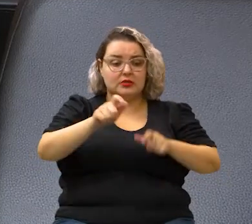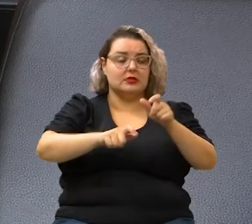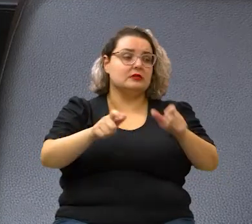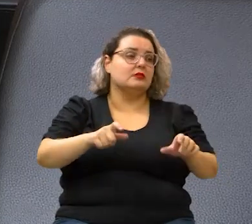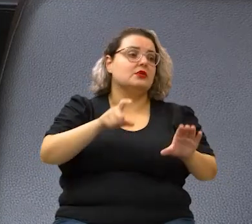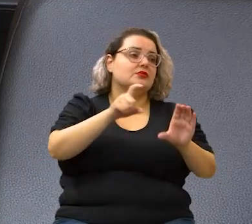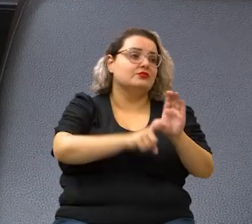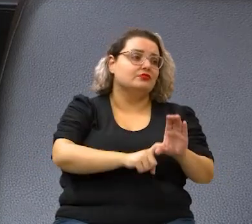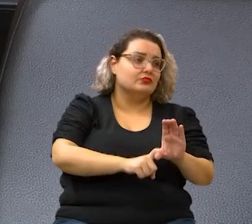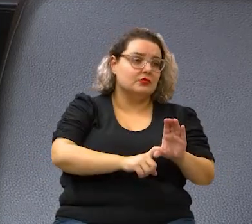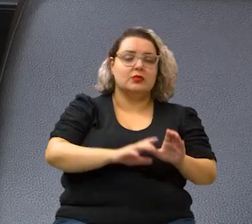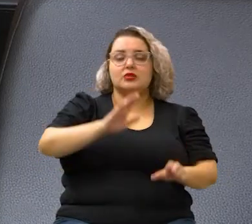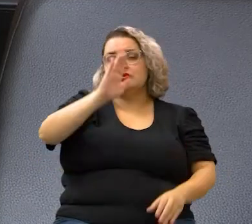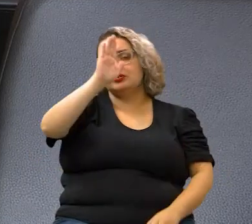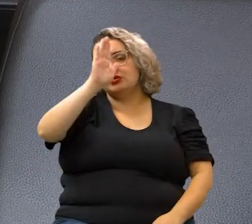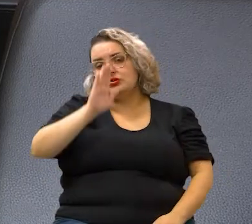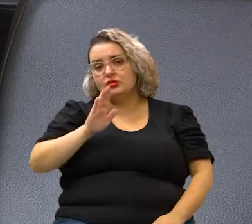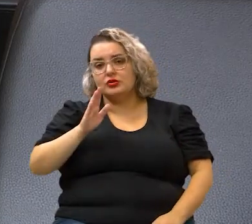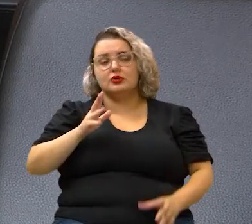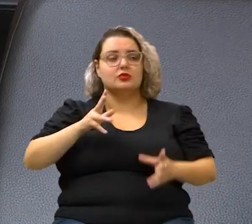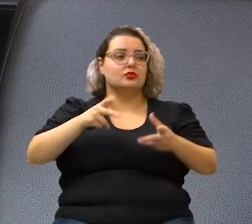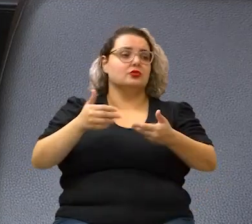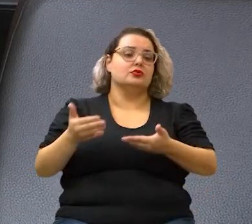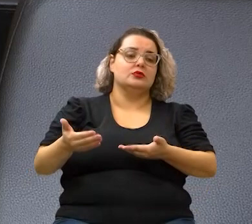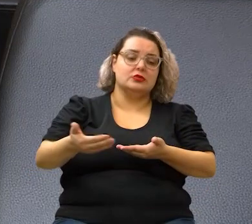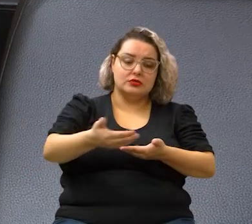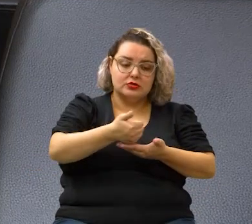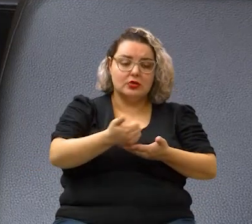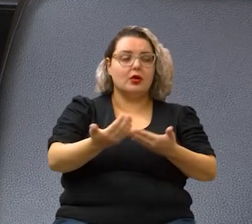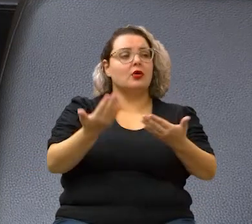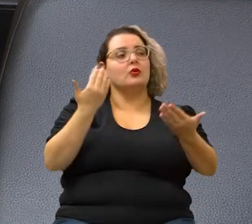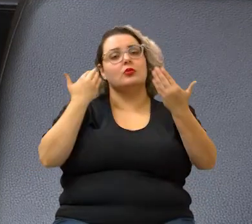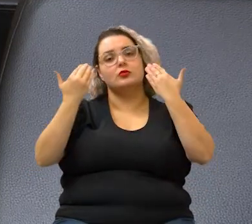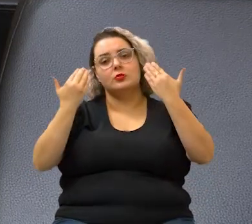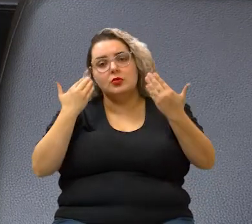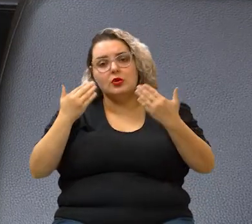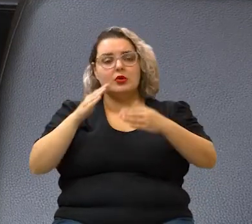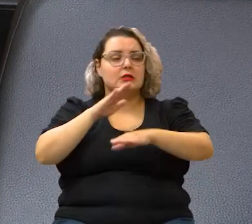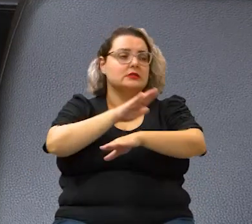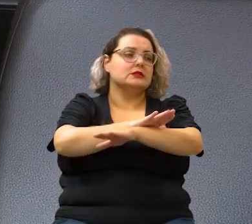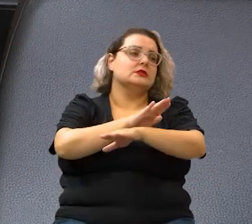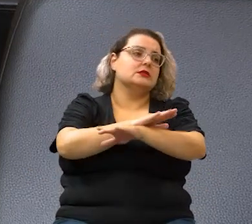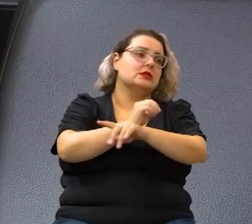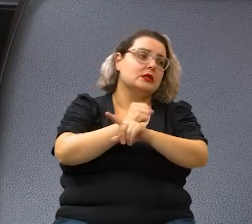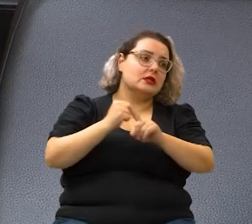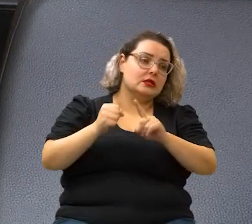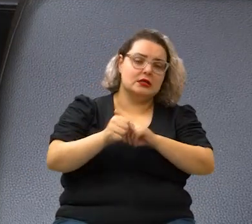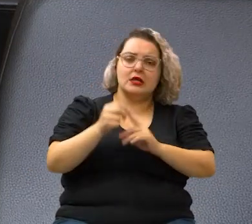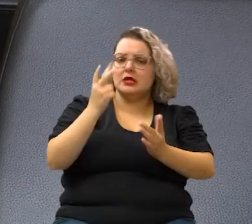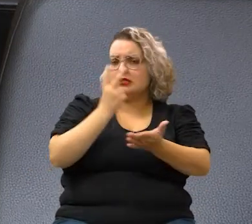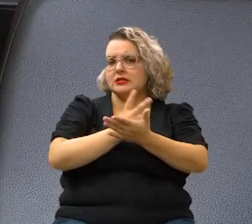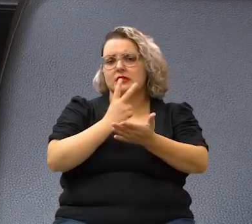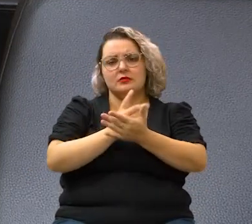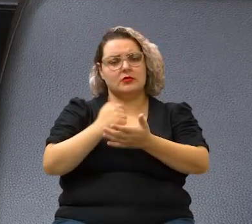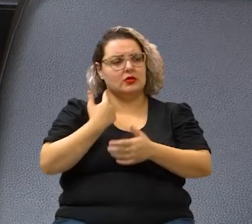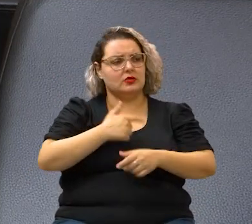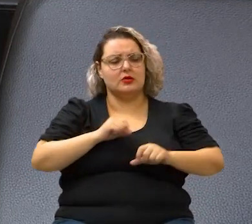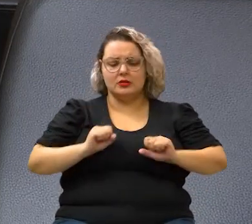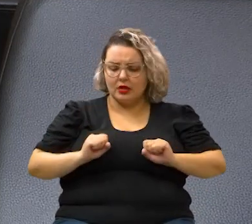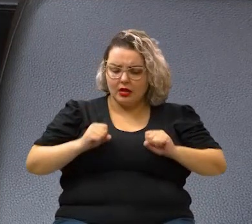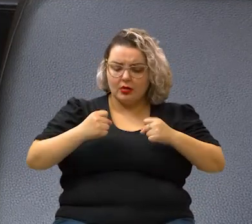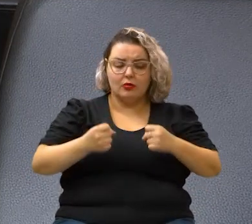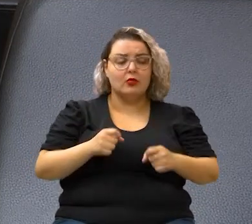dos dependentes químicos de forma gratuita, todo esse amparo com psicólogo, assistente social. Então isso sempre foi a nossa